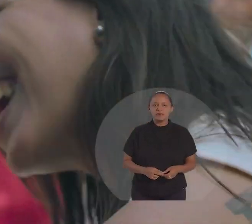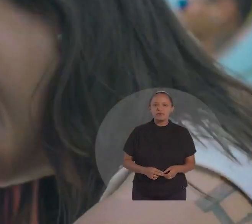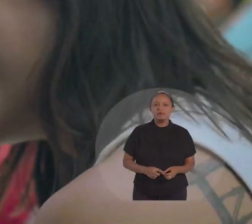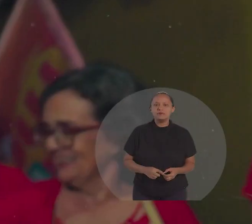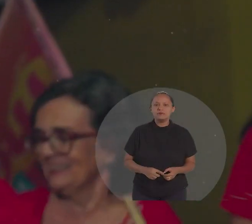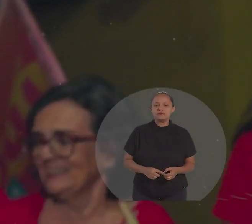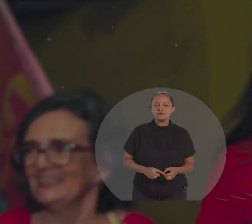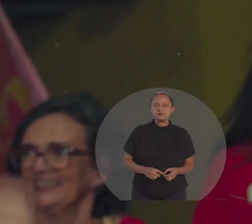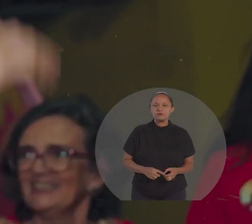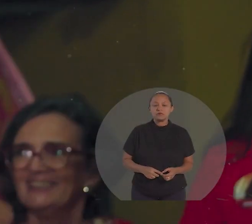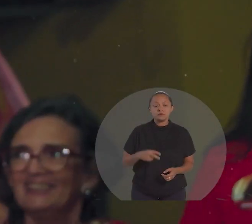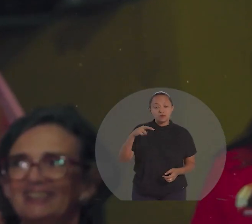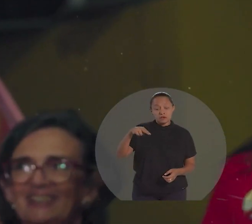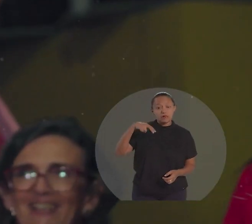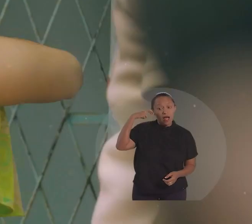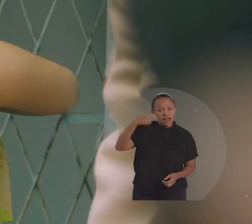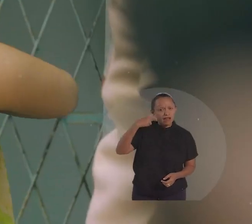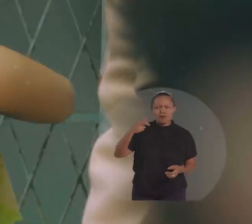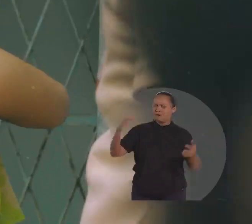embora.